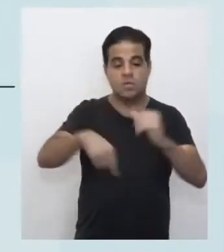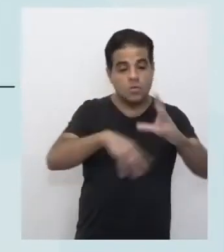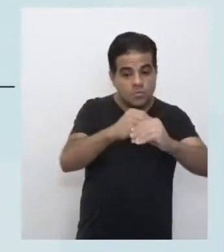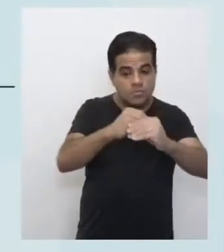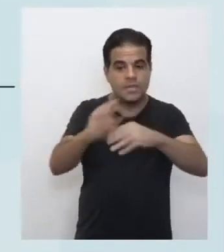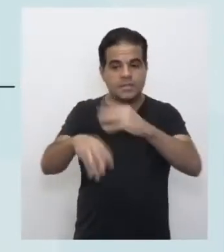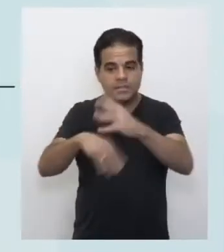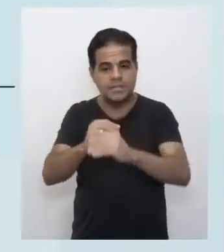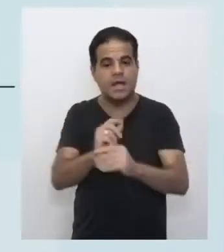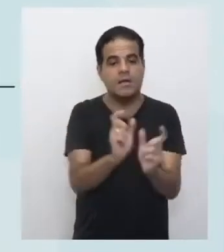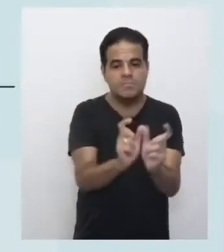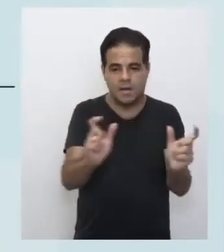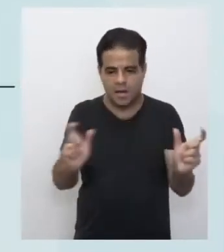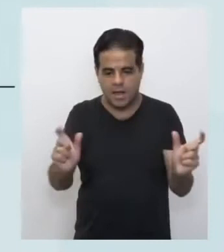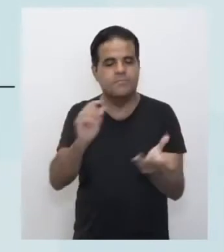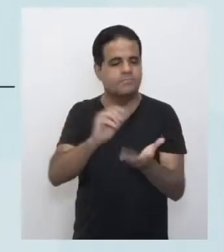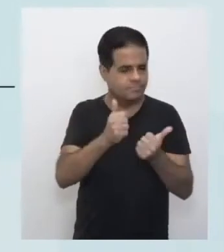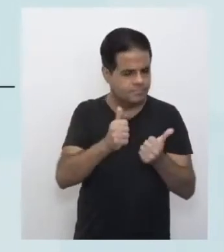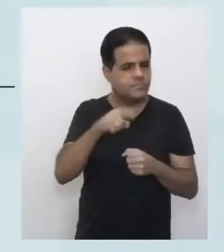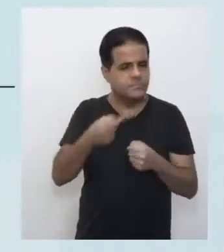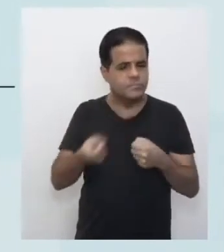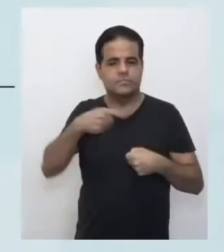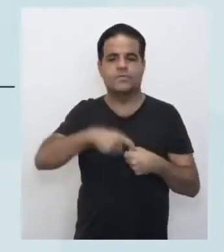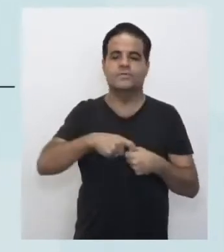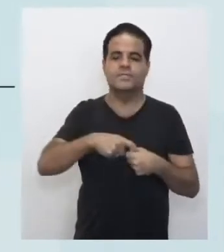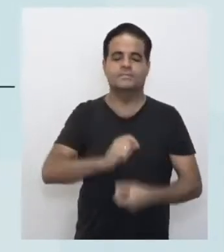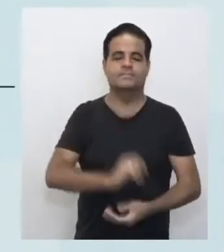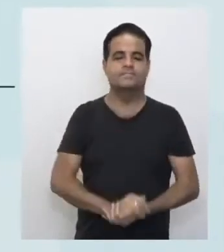frase que está faltando. A gente já volta.